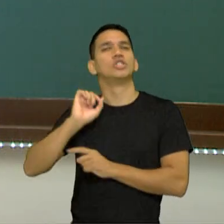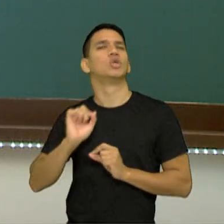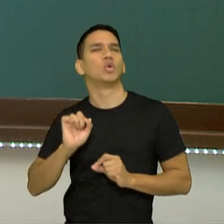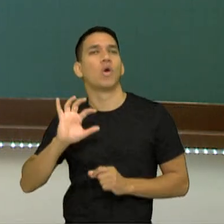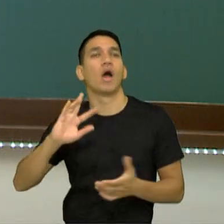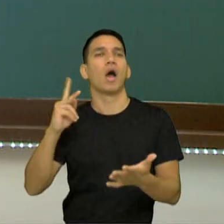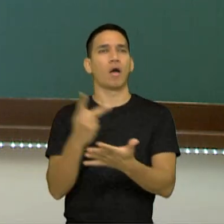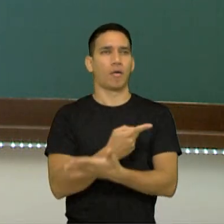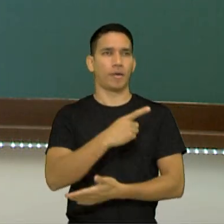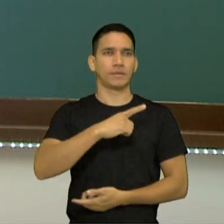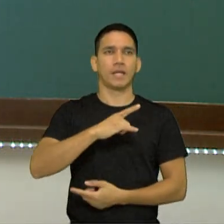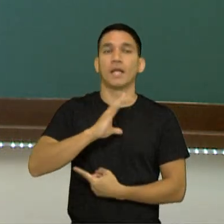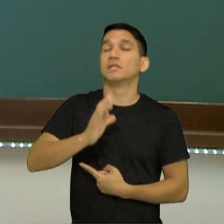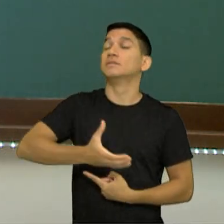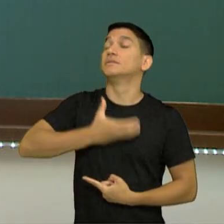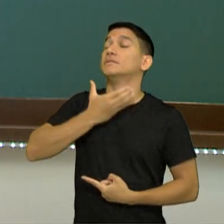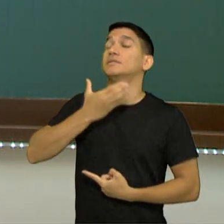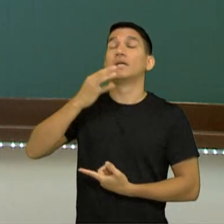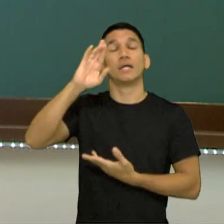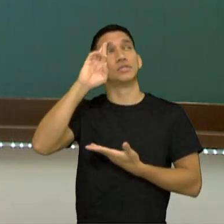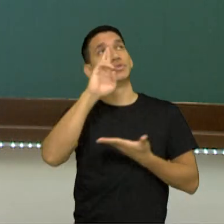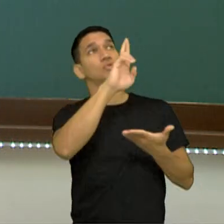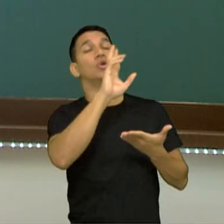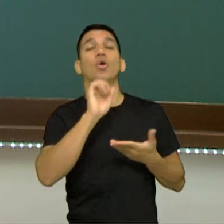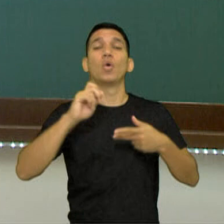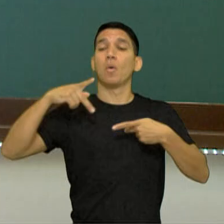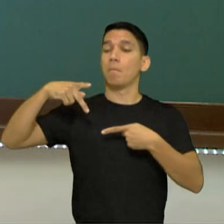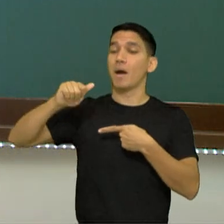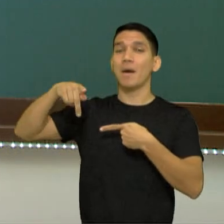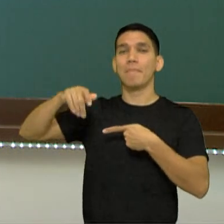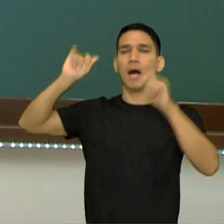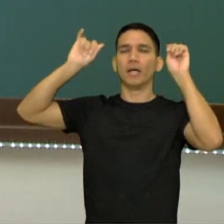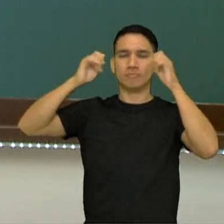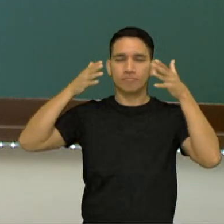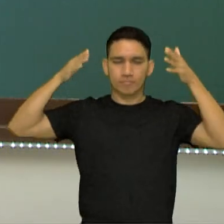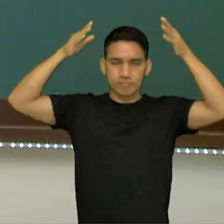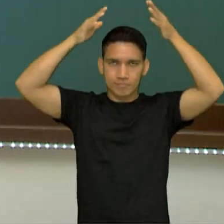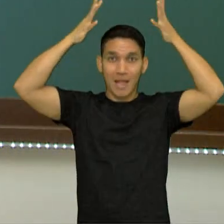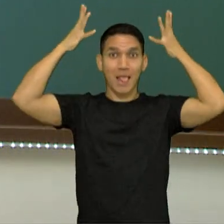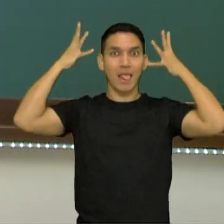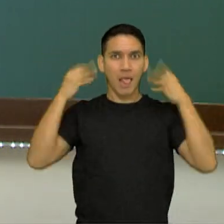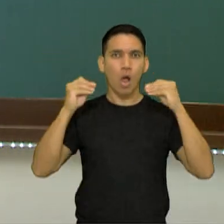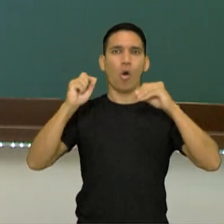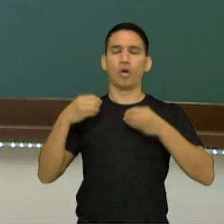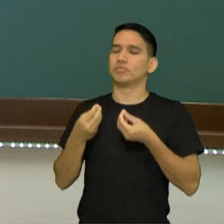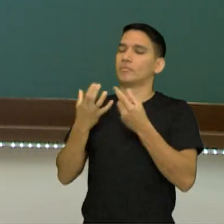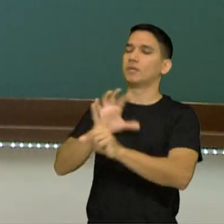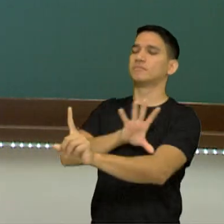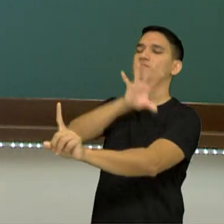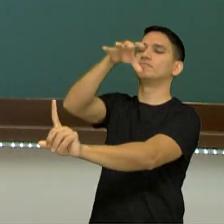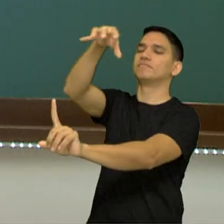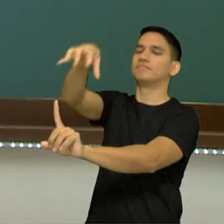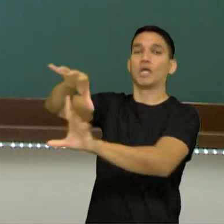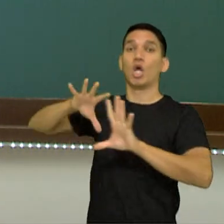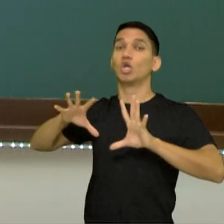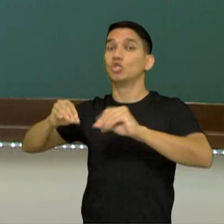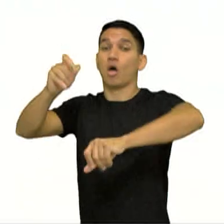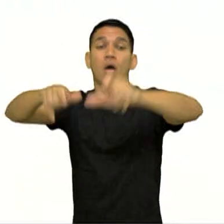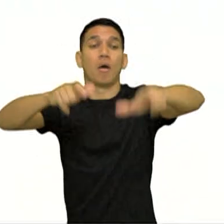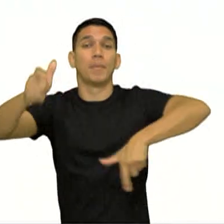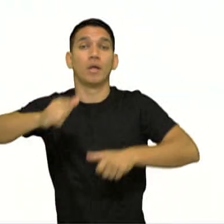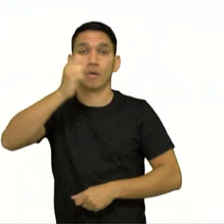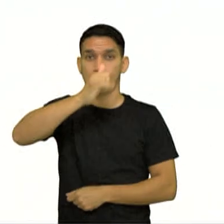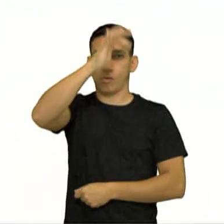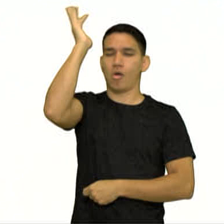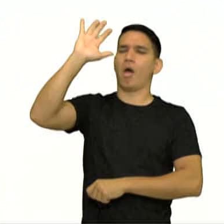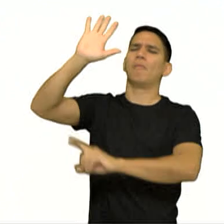da Natividade do Senhor, o Papa Leão colocou-lhe uma coroa na cabeça, e todo o povo dos romanos